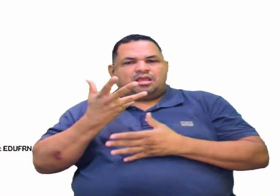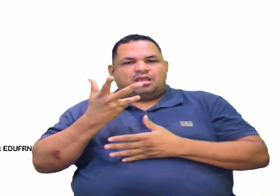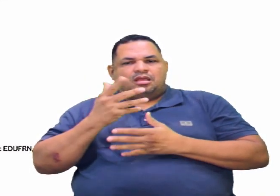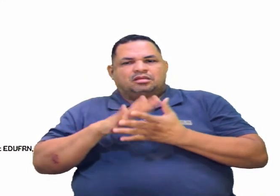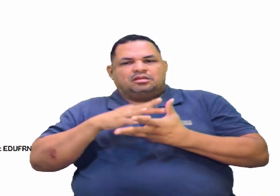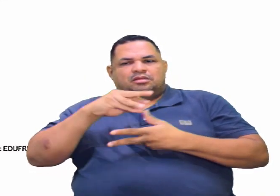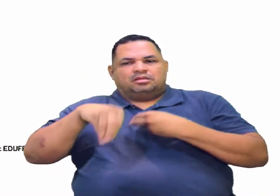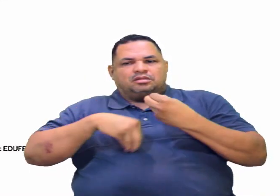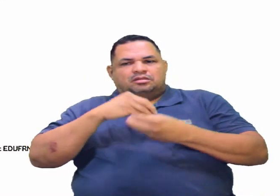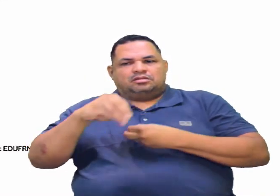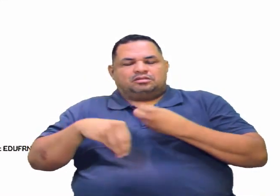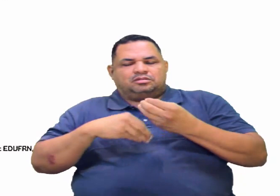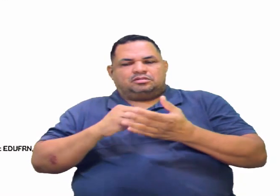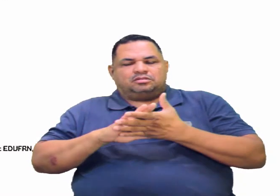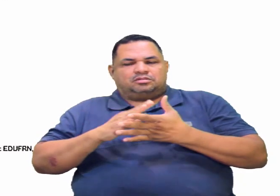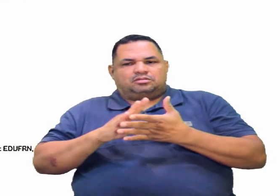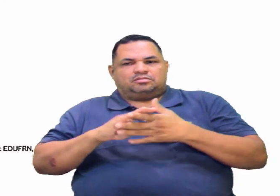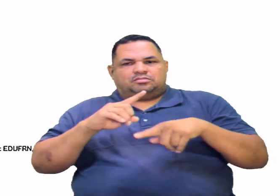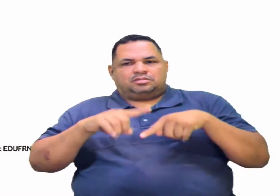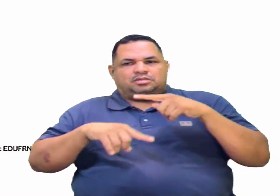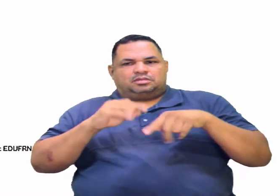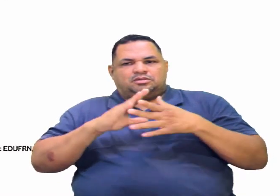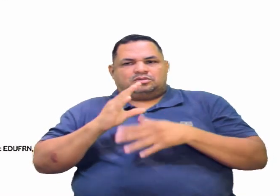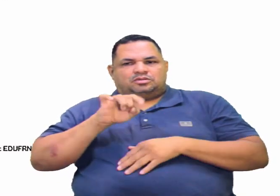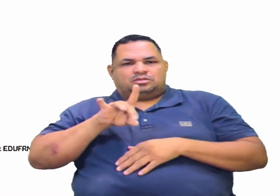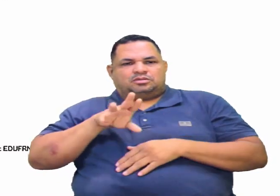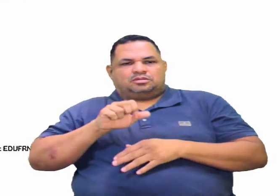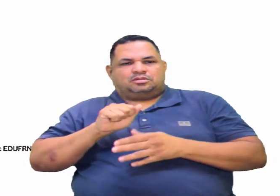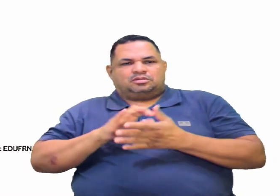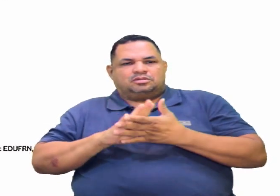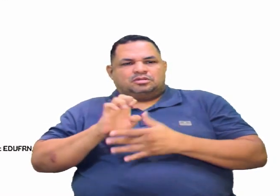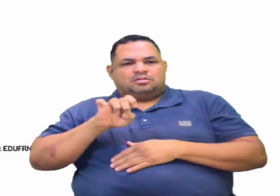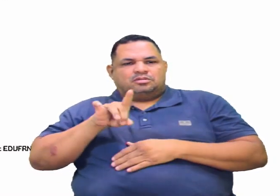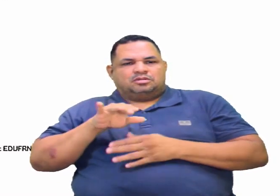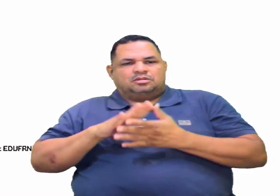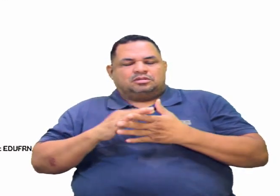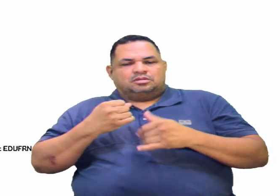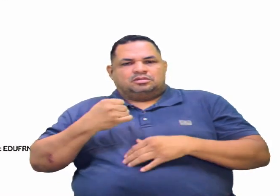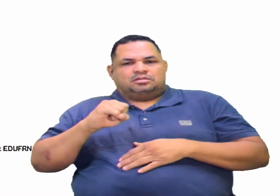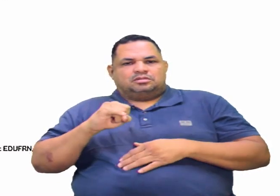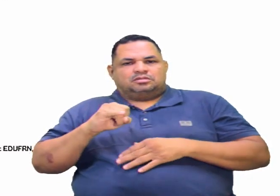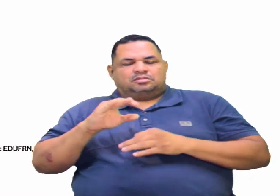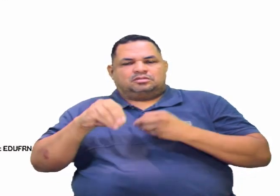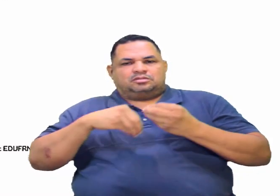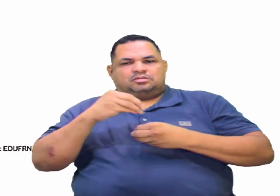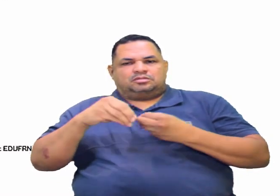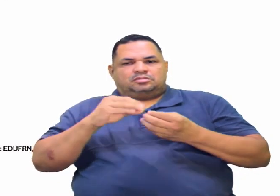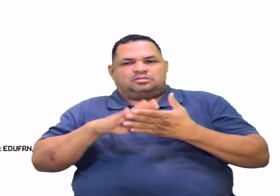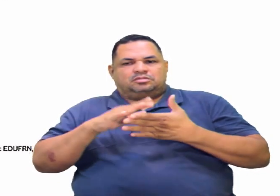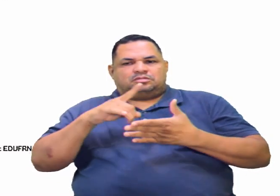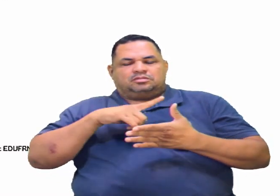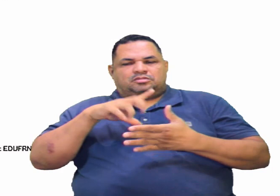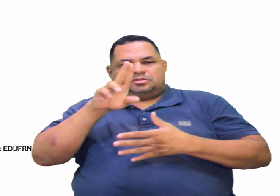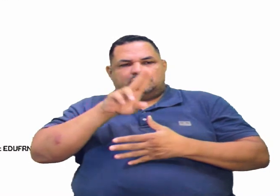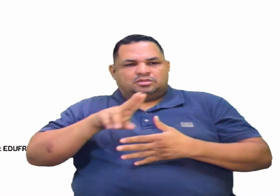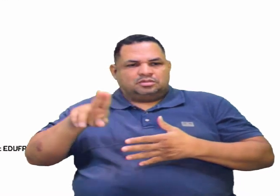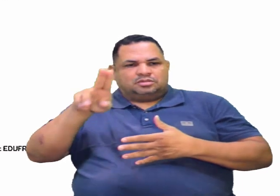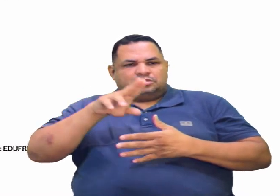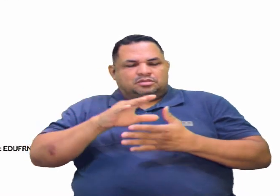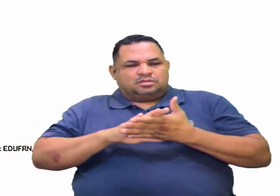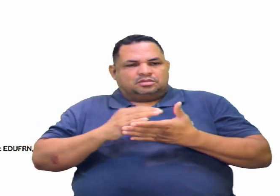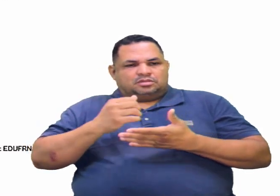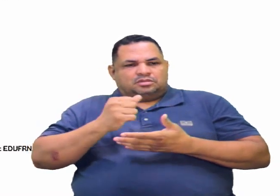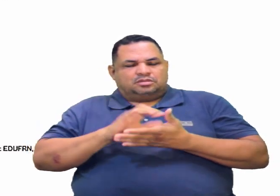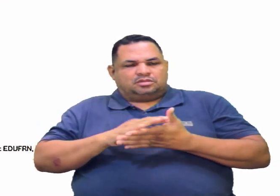ligeiramente solúveis em solventes orgânicos apolares, sendo compostos convenientes para serem